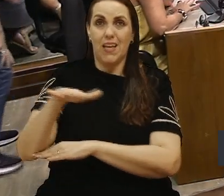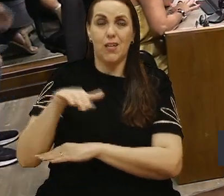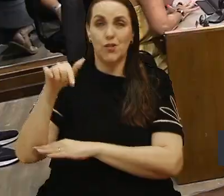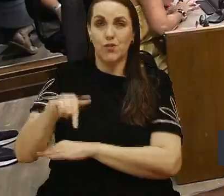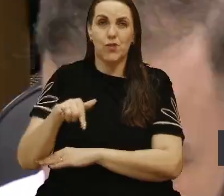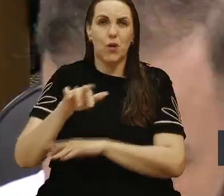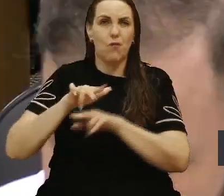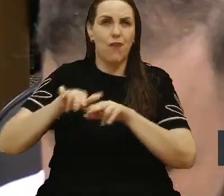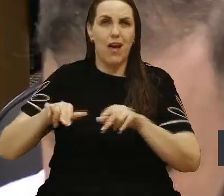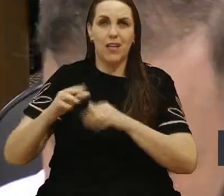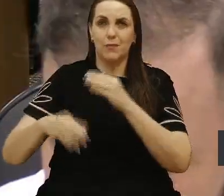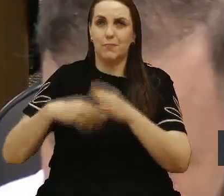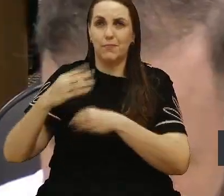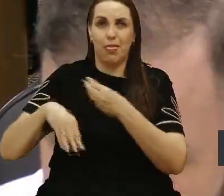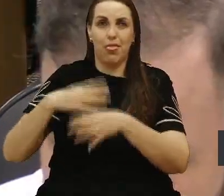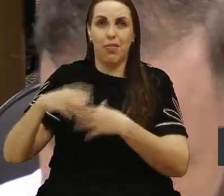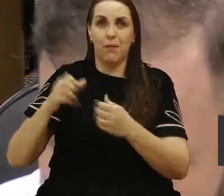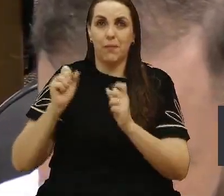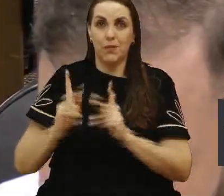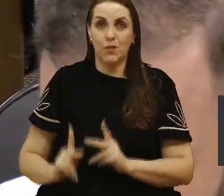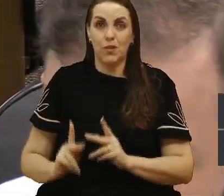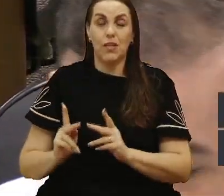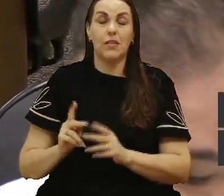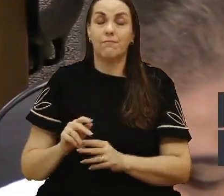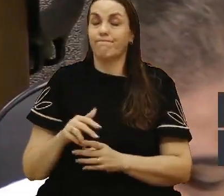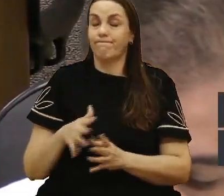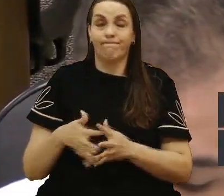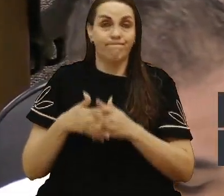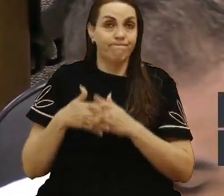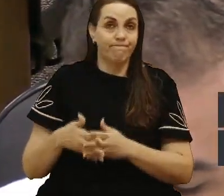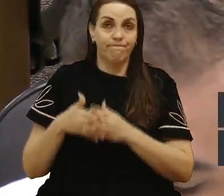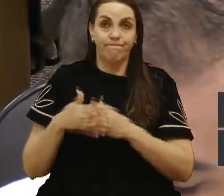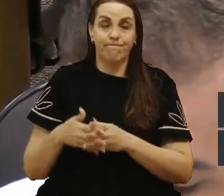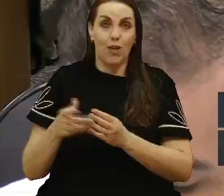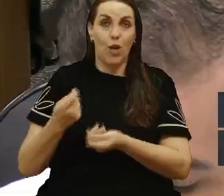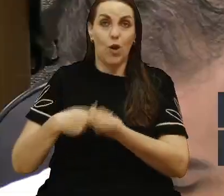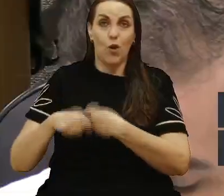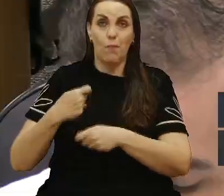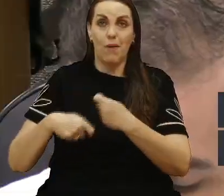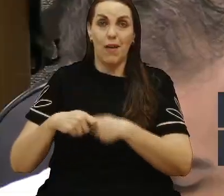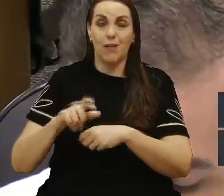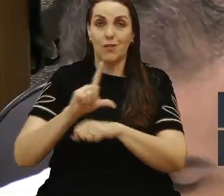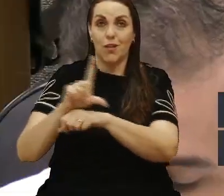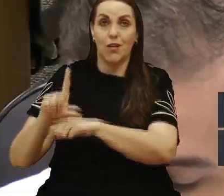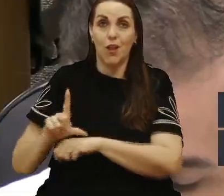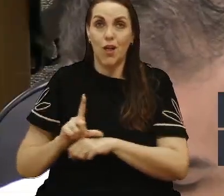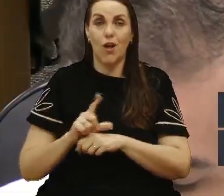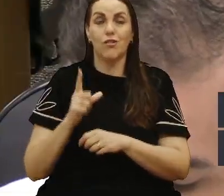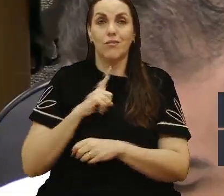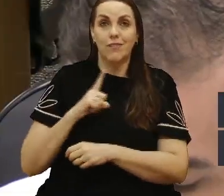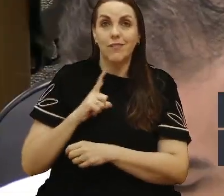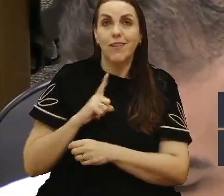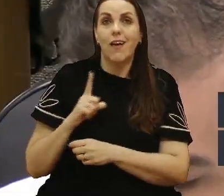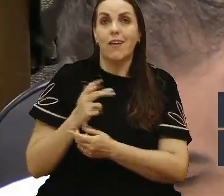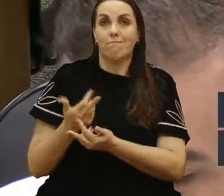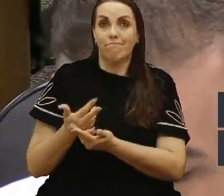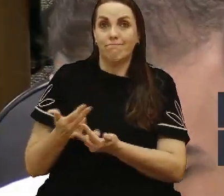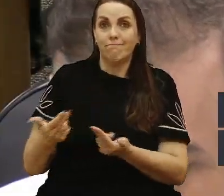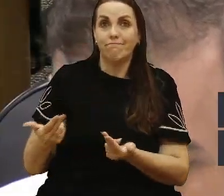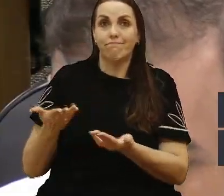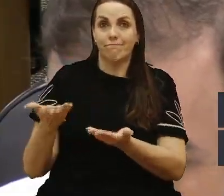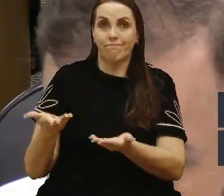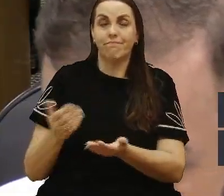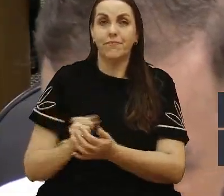ali e realmente que fica inviável para os comerciantes ali ao redor, que tem alguma... Declaração de líder